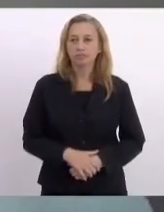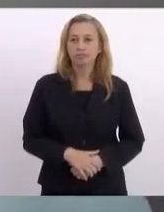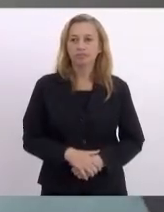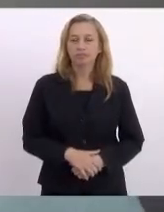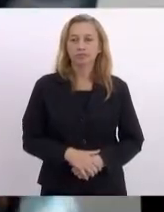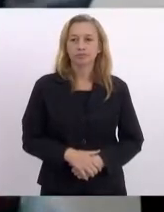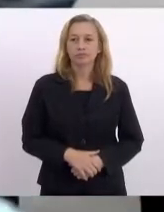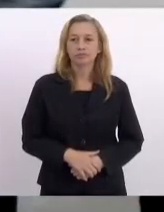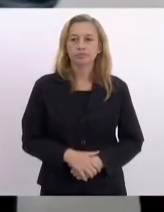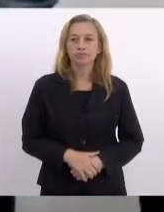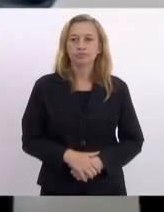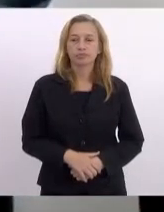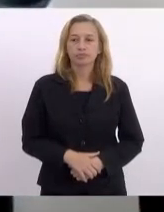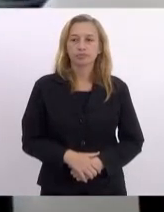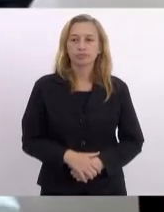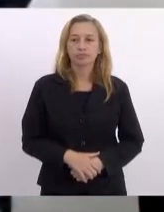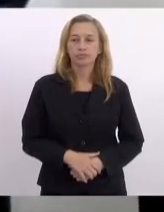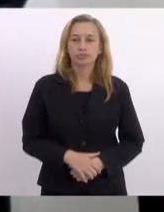Pode falar. Pode falar, deputado. Eu também,